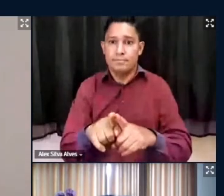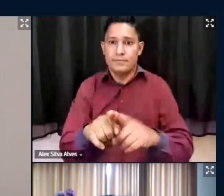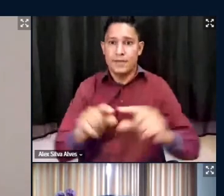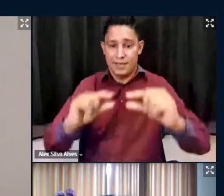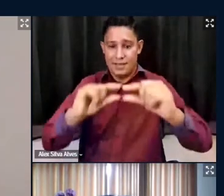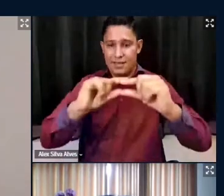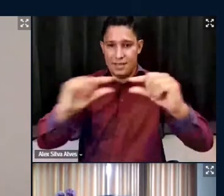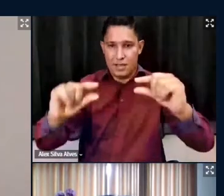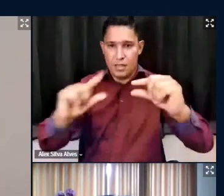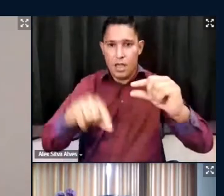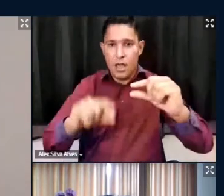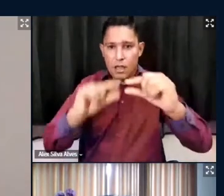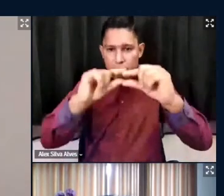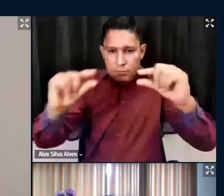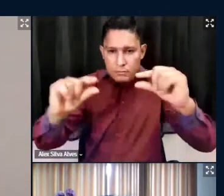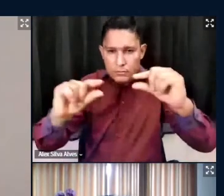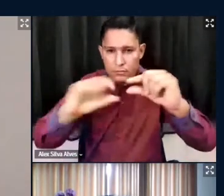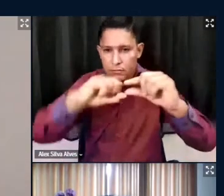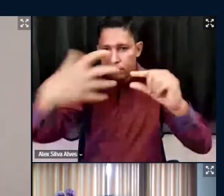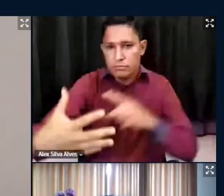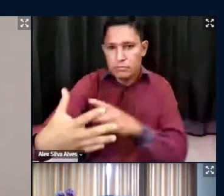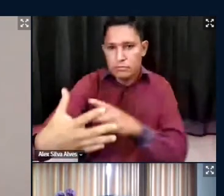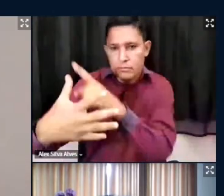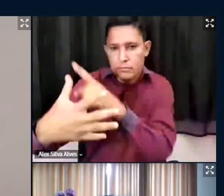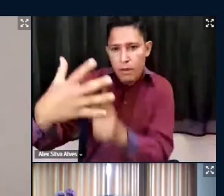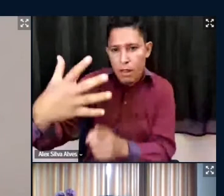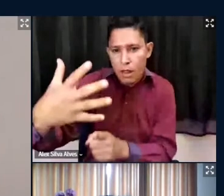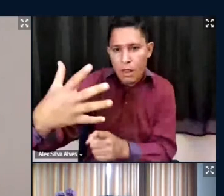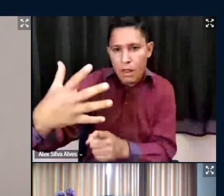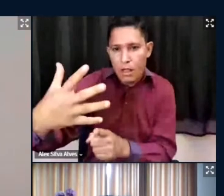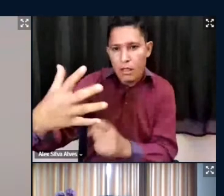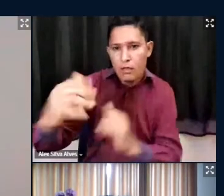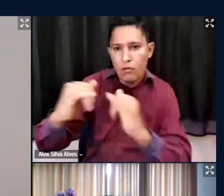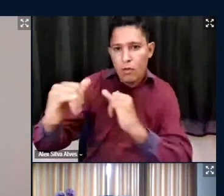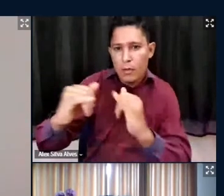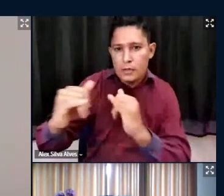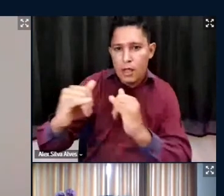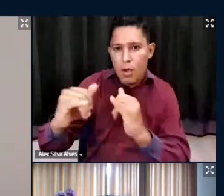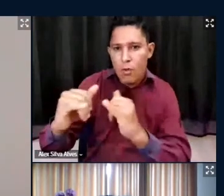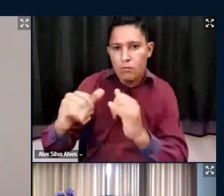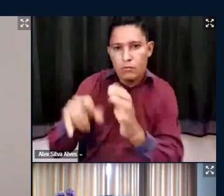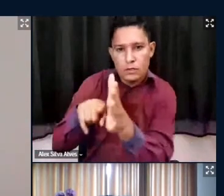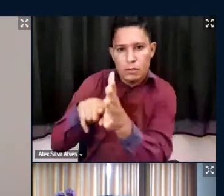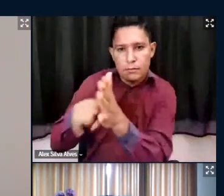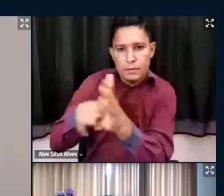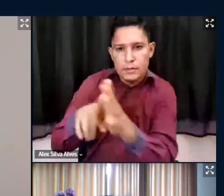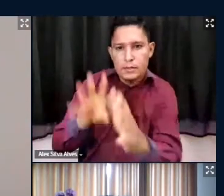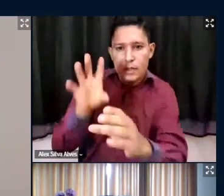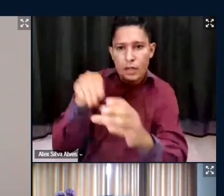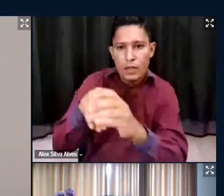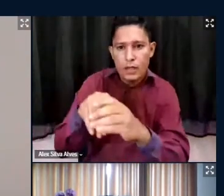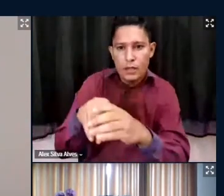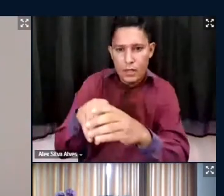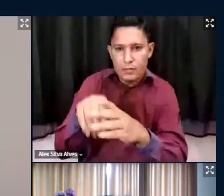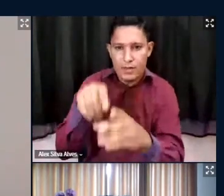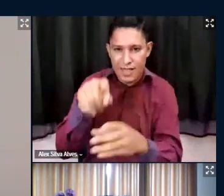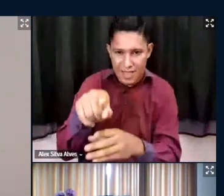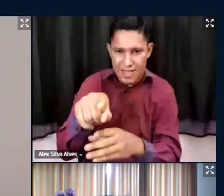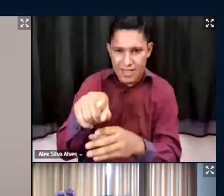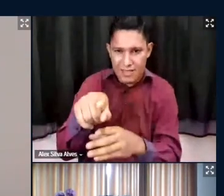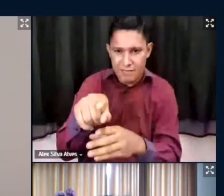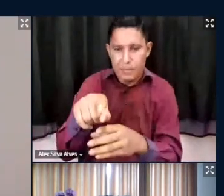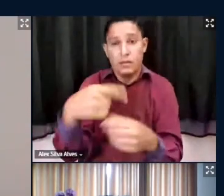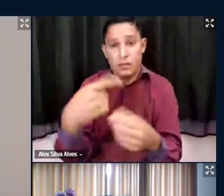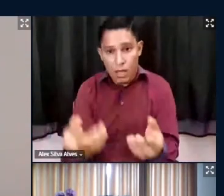forma visual que se apresenta melhor, porque aqui apresenta o ícone e as opções que se abrem a partir dessas